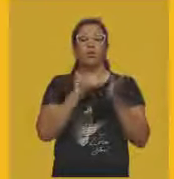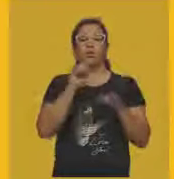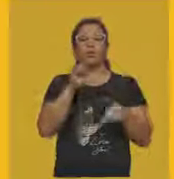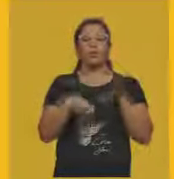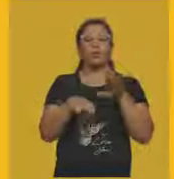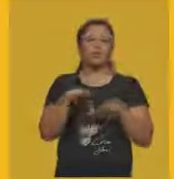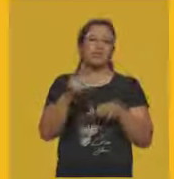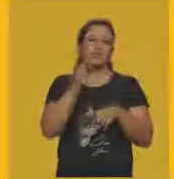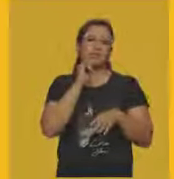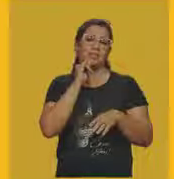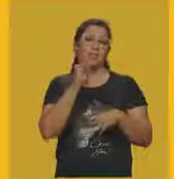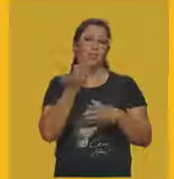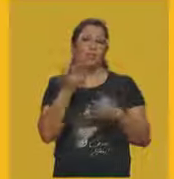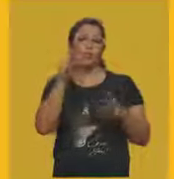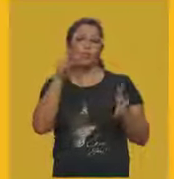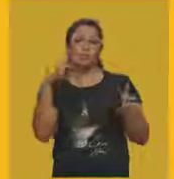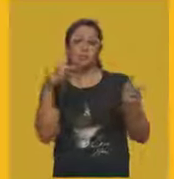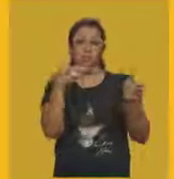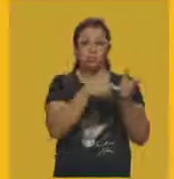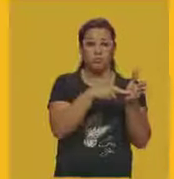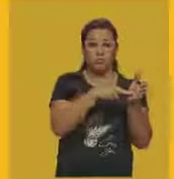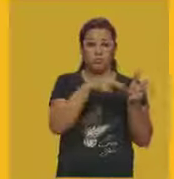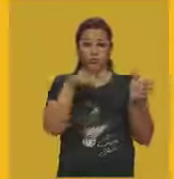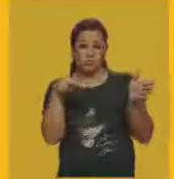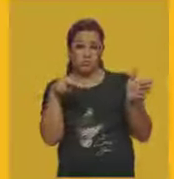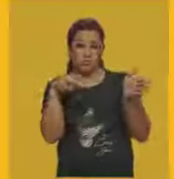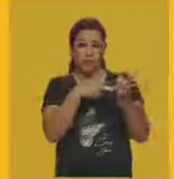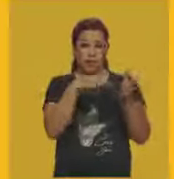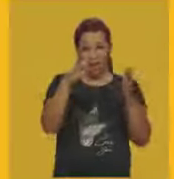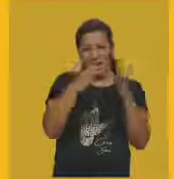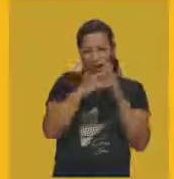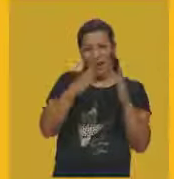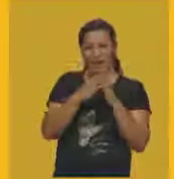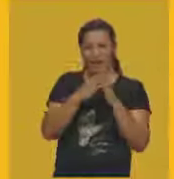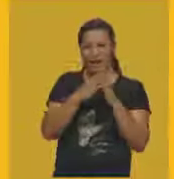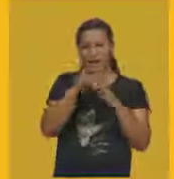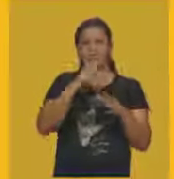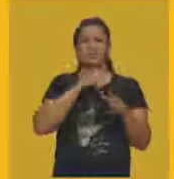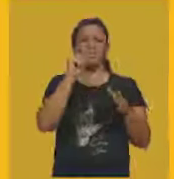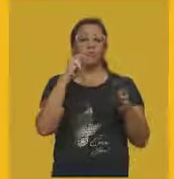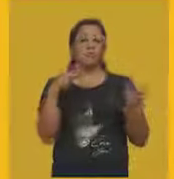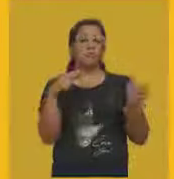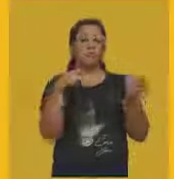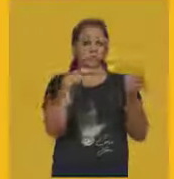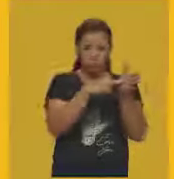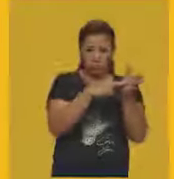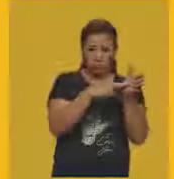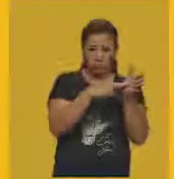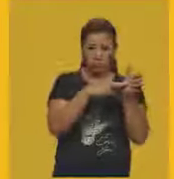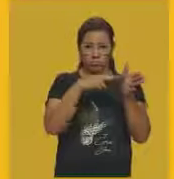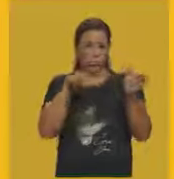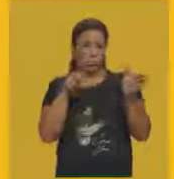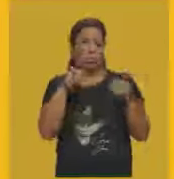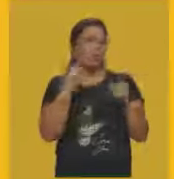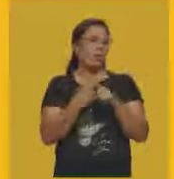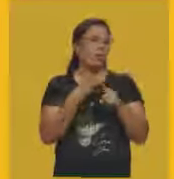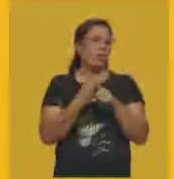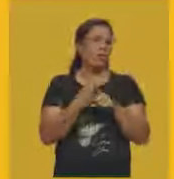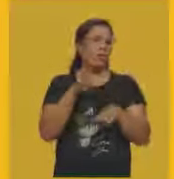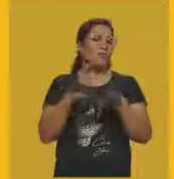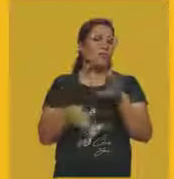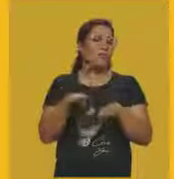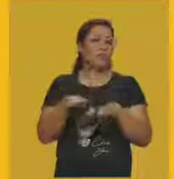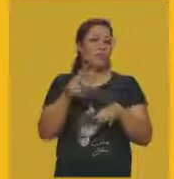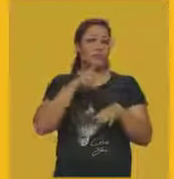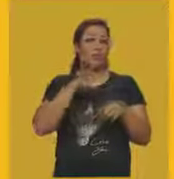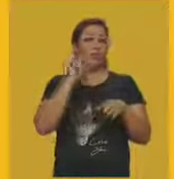alternada, que é o que acontece nas tomadas das nossas casas. A tomada ela fornece uma tensão alternada. O que significa isso?